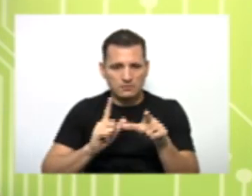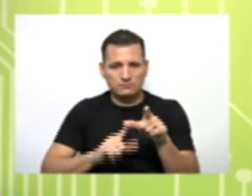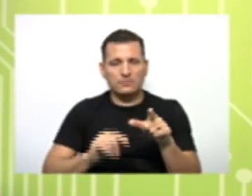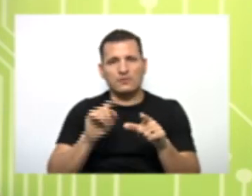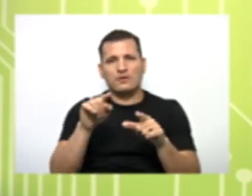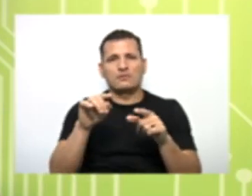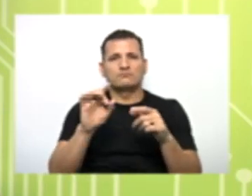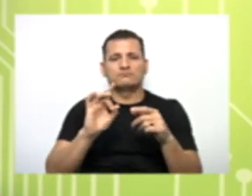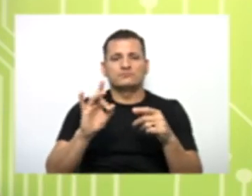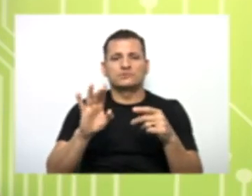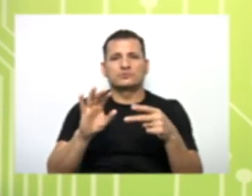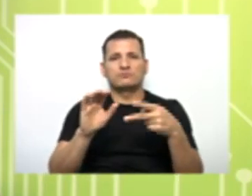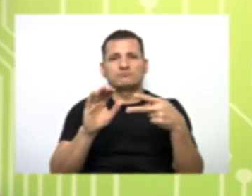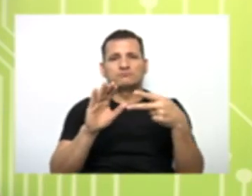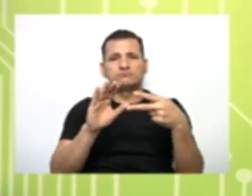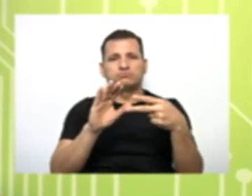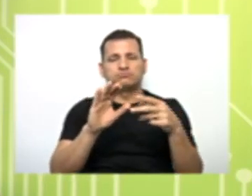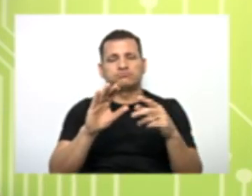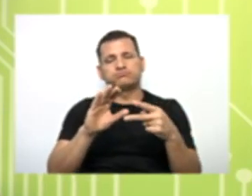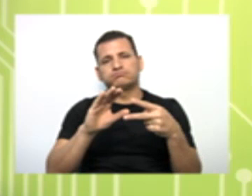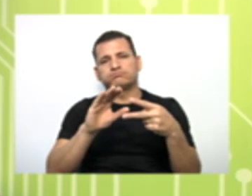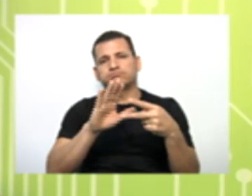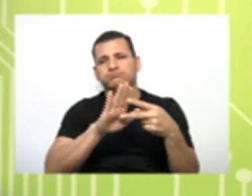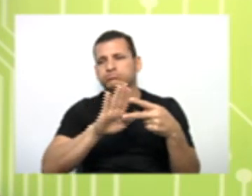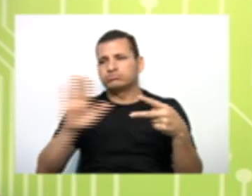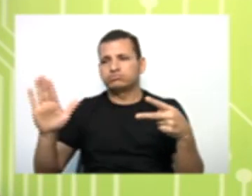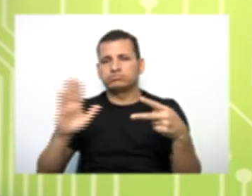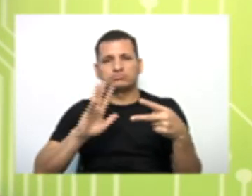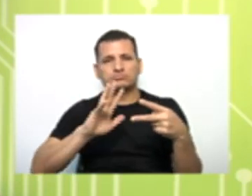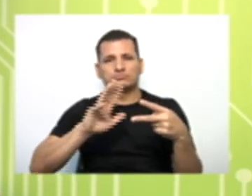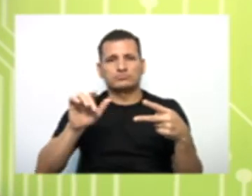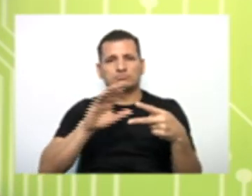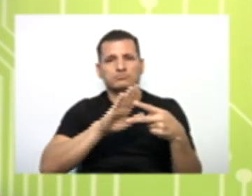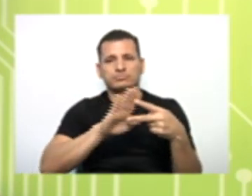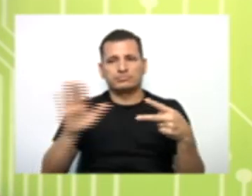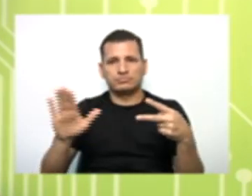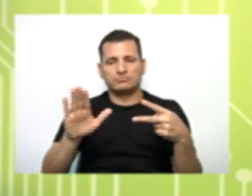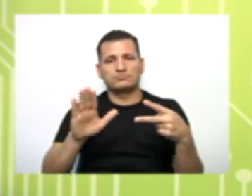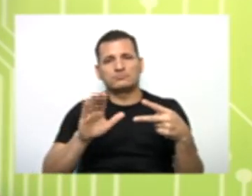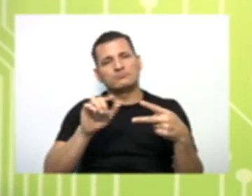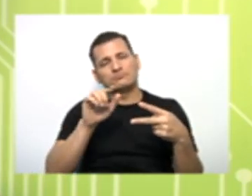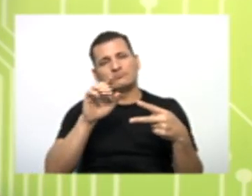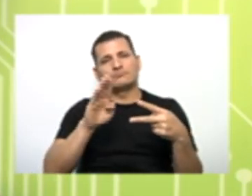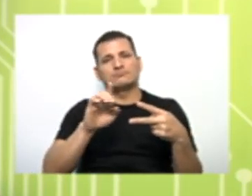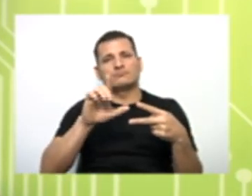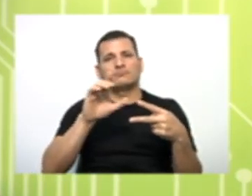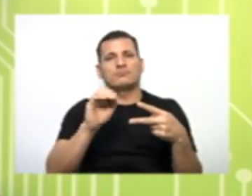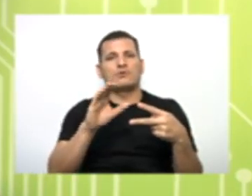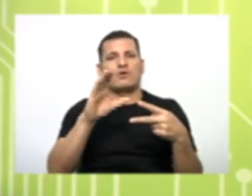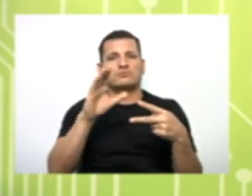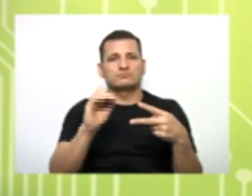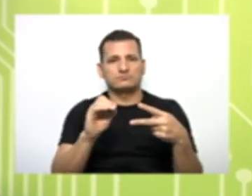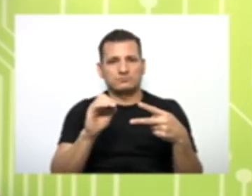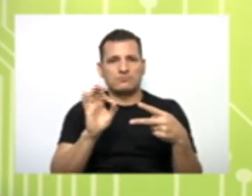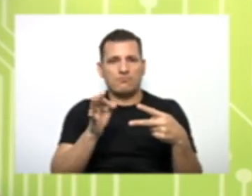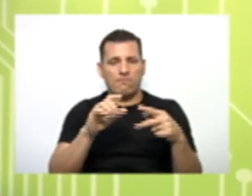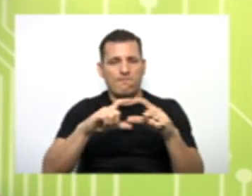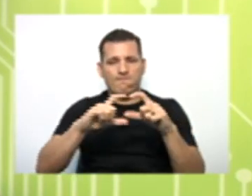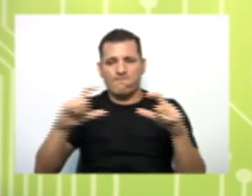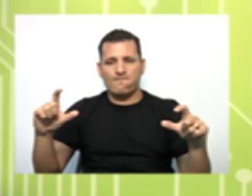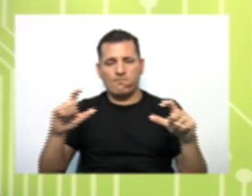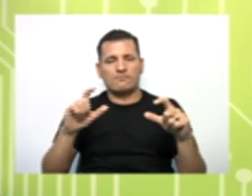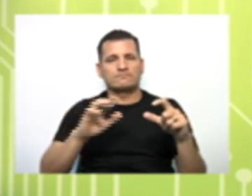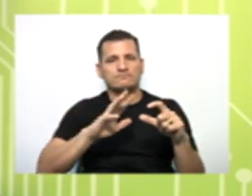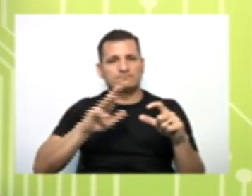ela ocupa toda aquela minha linha da página. Por isso que é uma tag em bloco, ela ocupa todo aquele bloco horizontal da